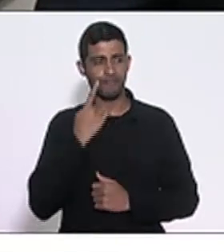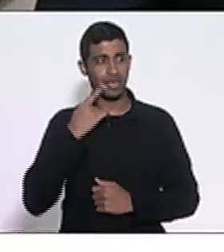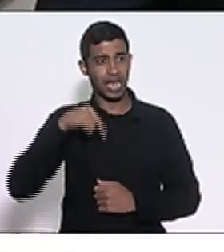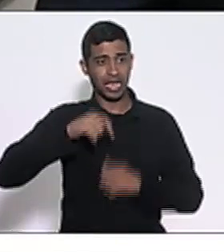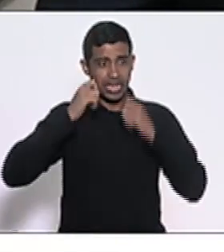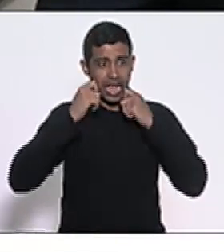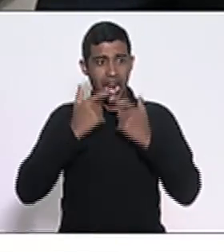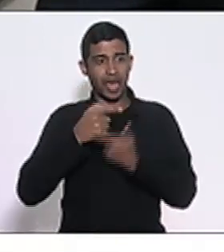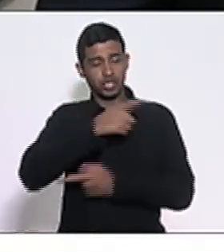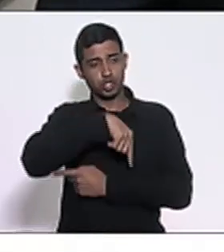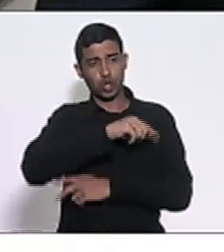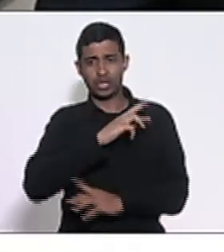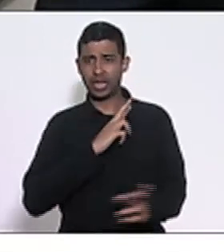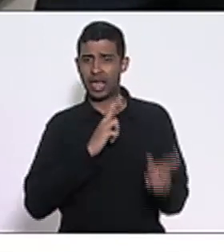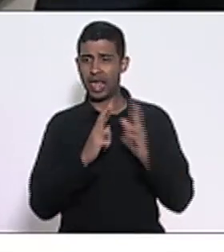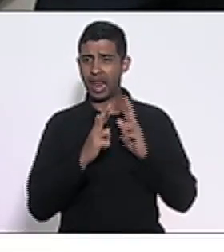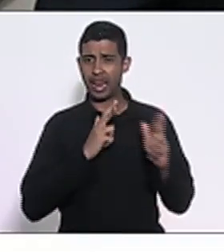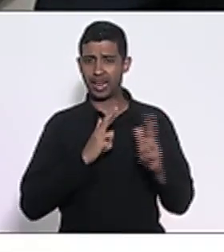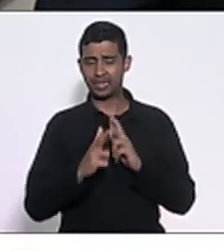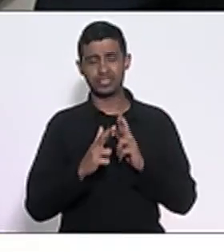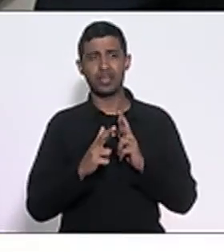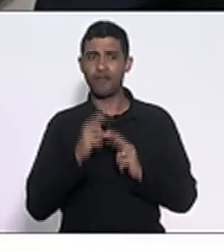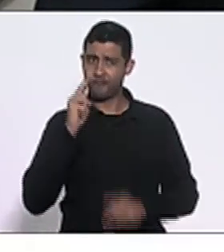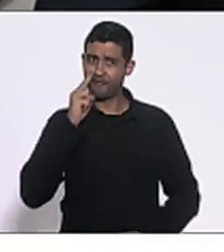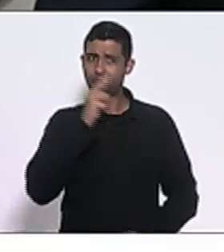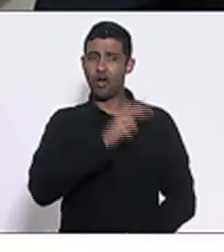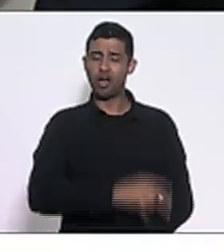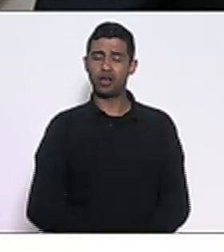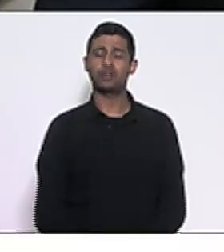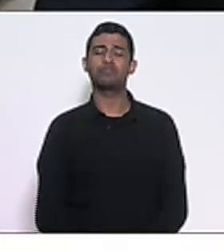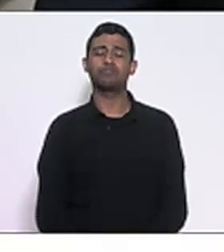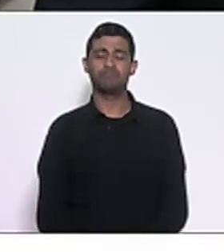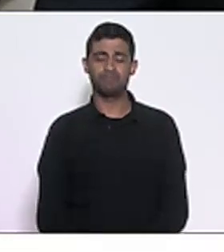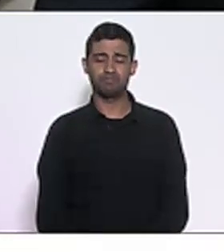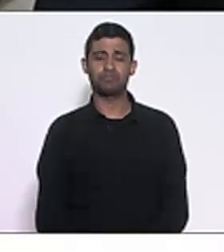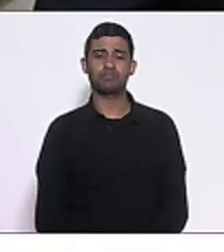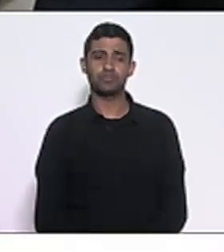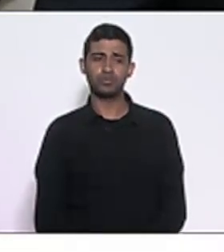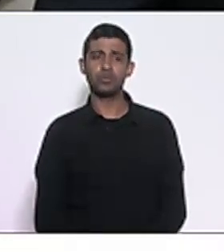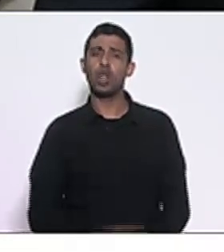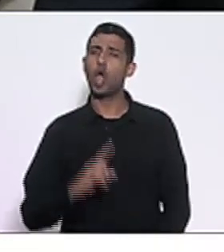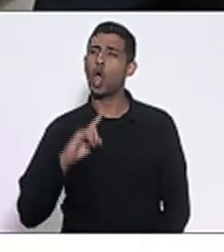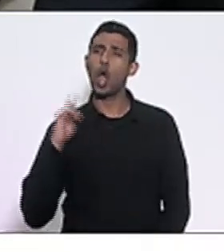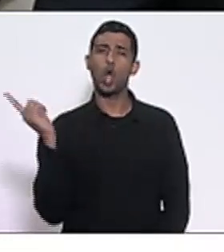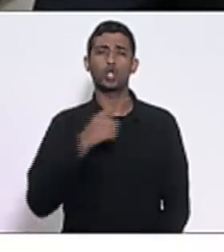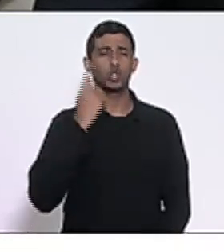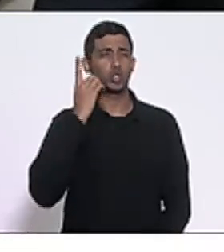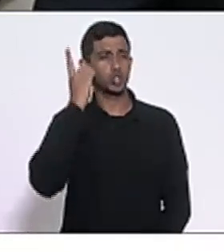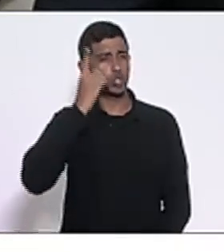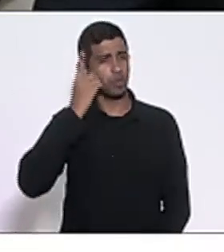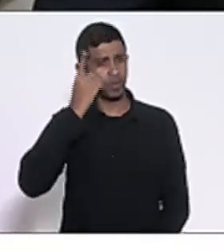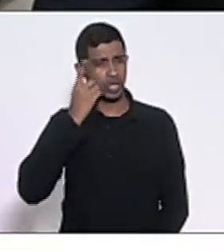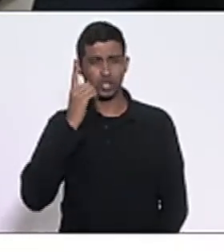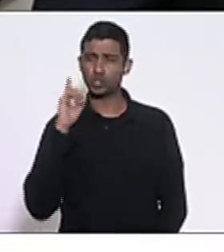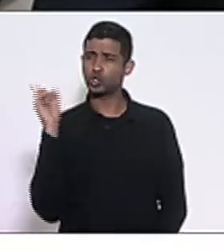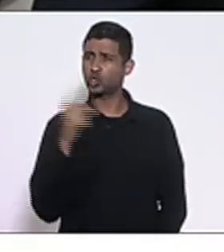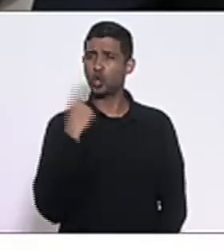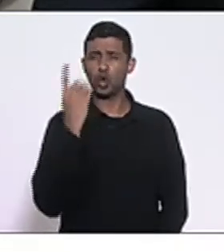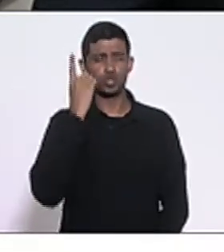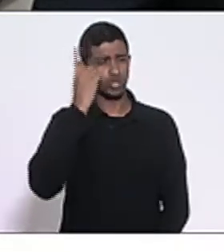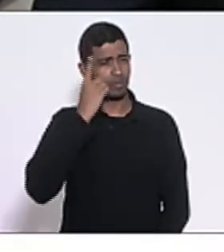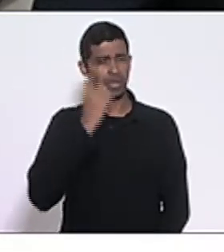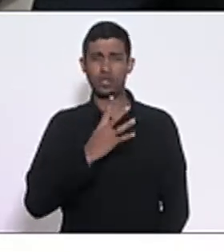na casa é muito grande. Todos os deputados, já não ser os novos, mas todos os